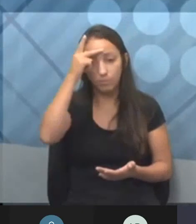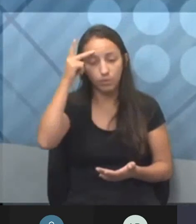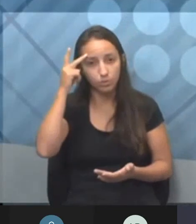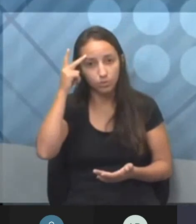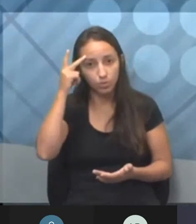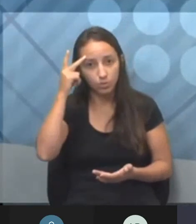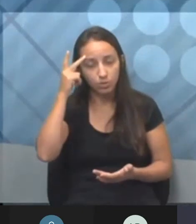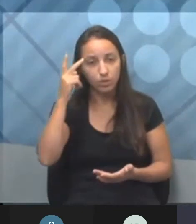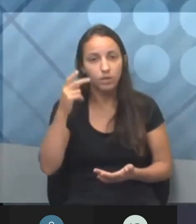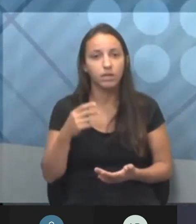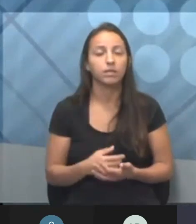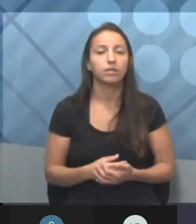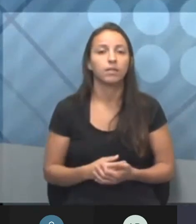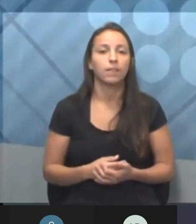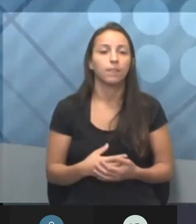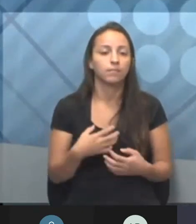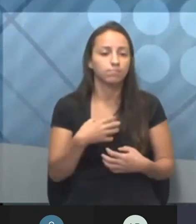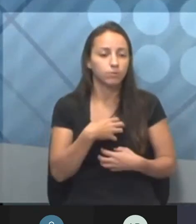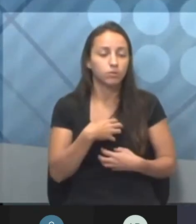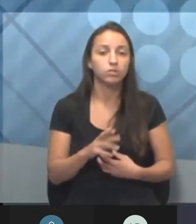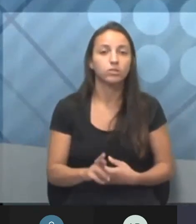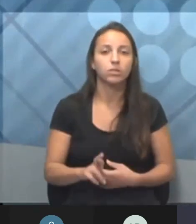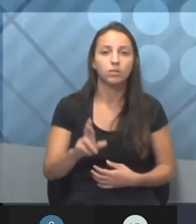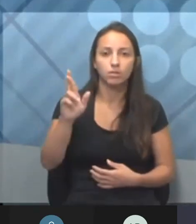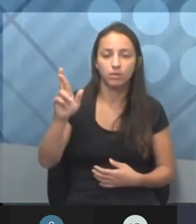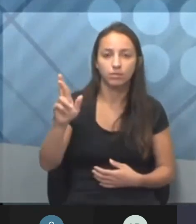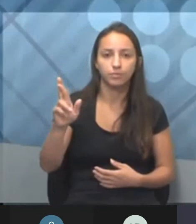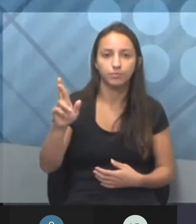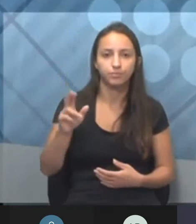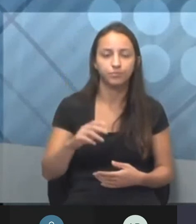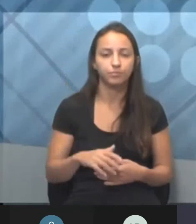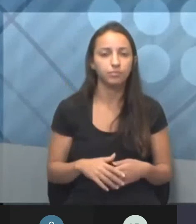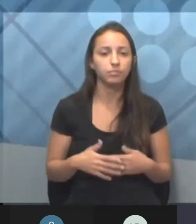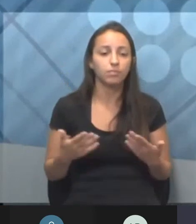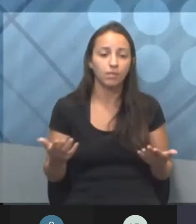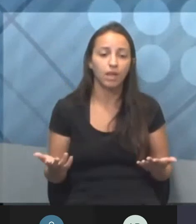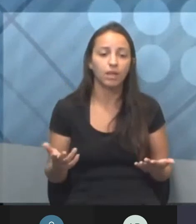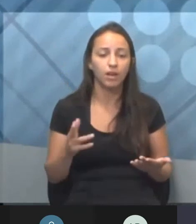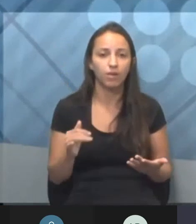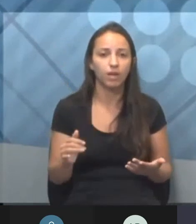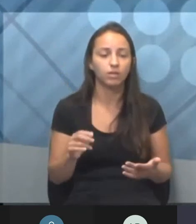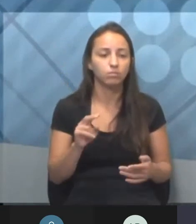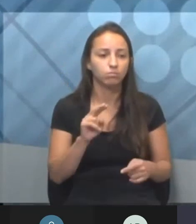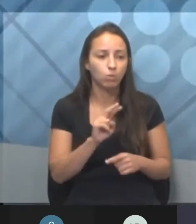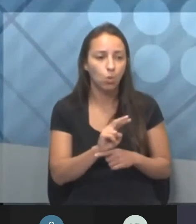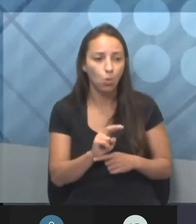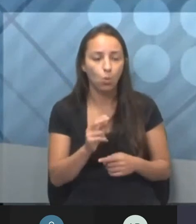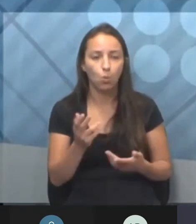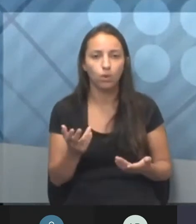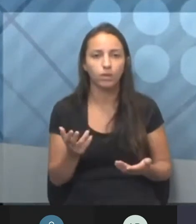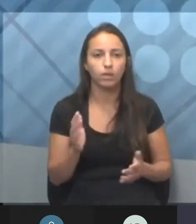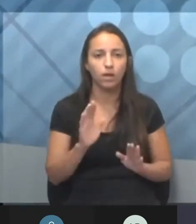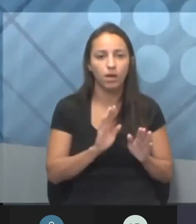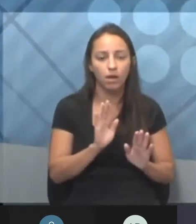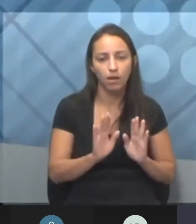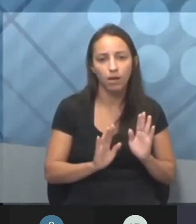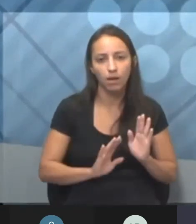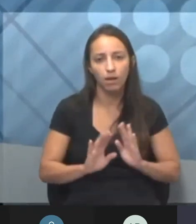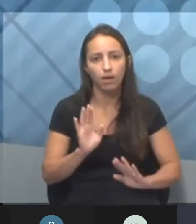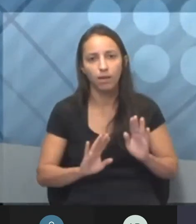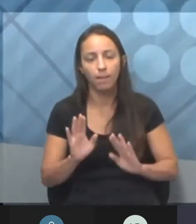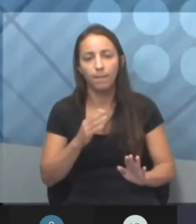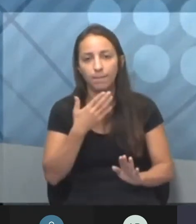se apropriar do espaço, sentir-se dona e assim ela vai procurar cuidar daquilo que ela